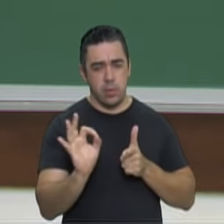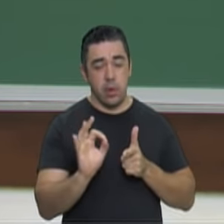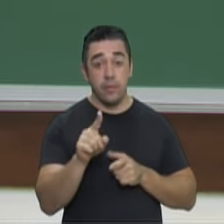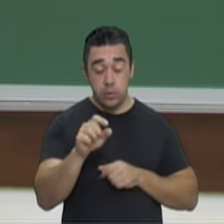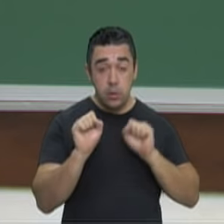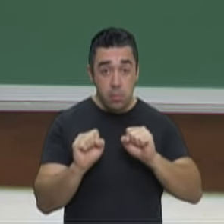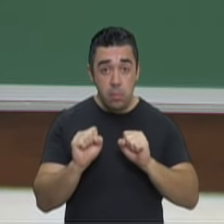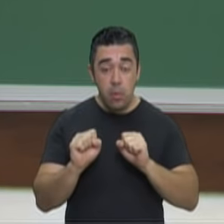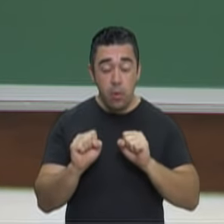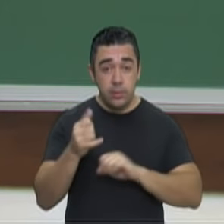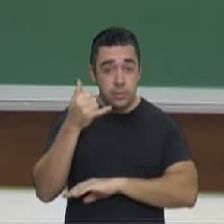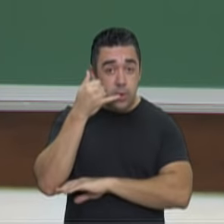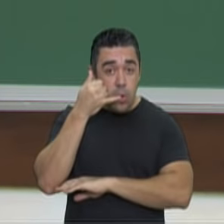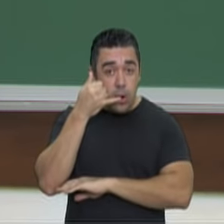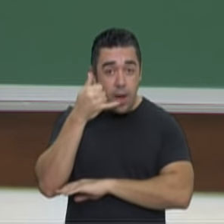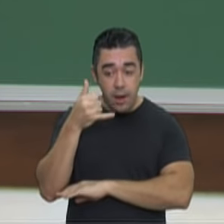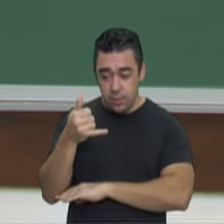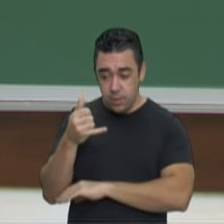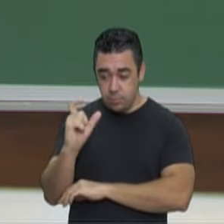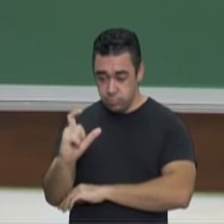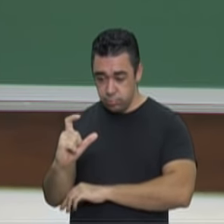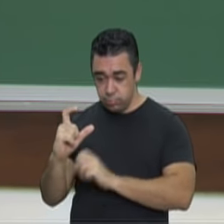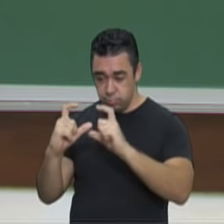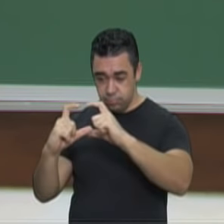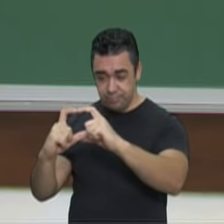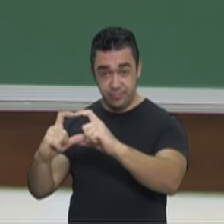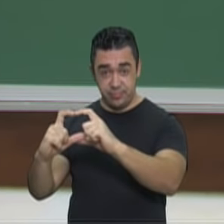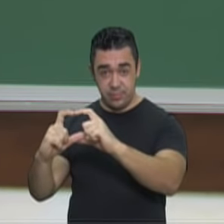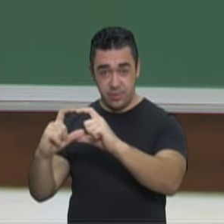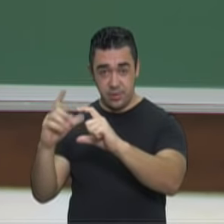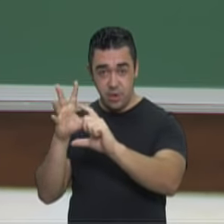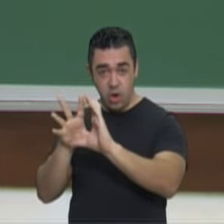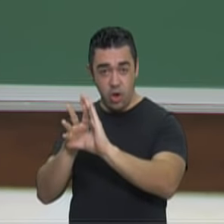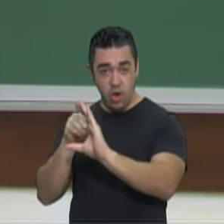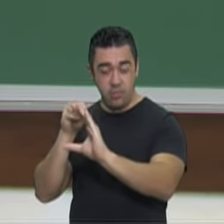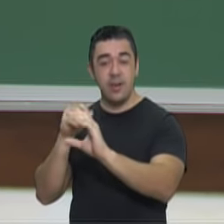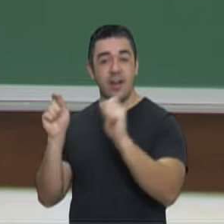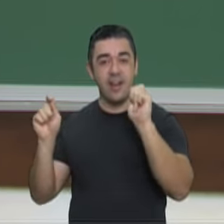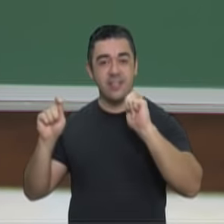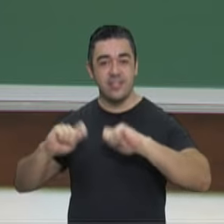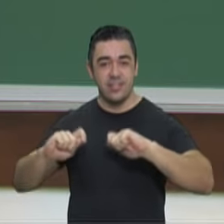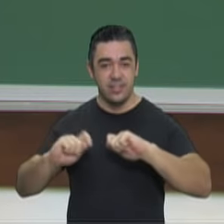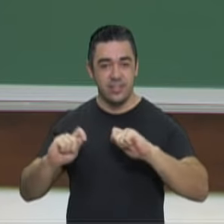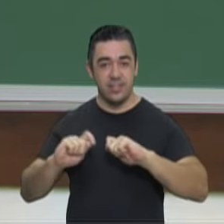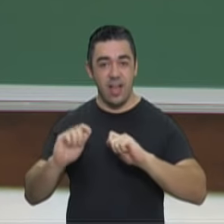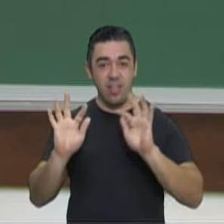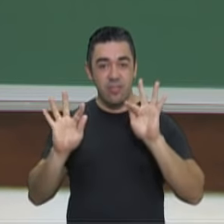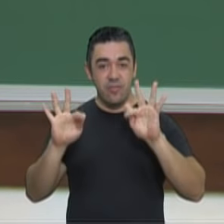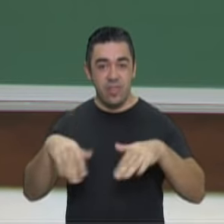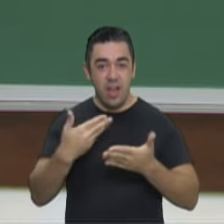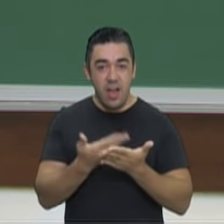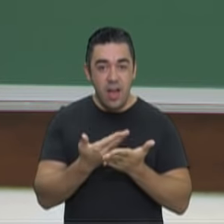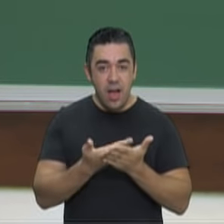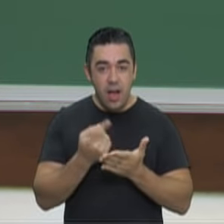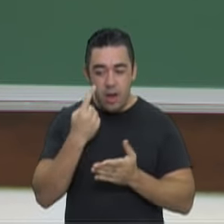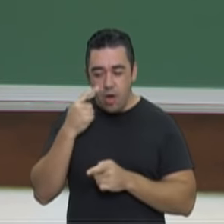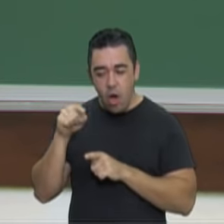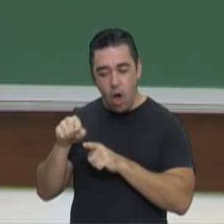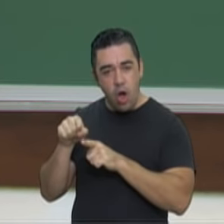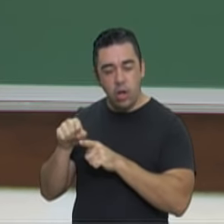pode fazer? Você pode pegar o seu celular e clicar nesse QR Code que está aparecendo na sua tela. No final da aula ele vai ficar aparecendo ali um pouquinho para